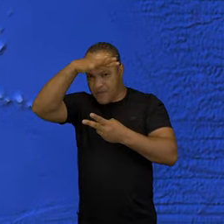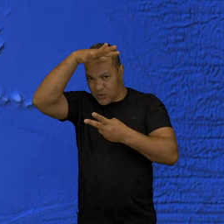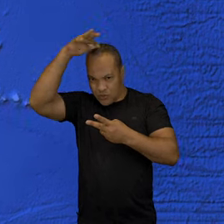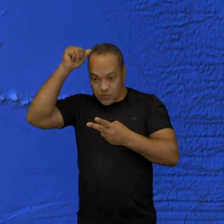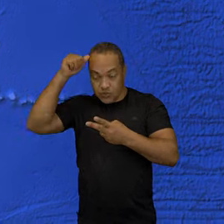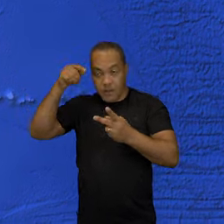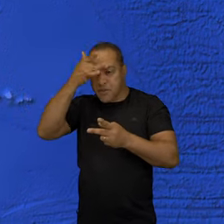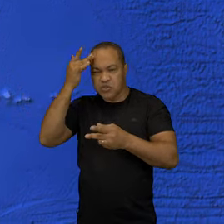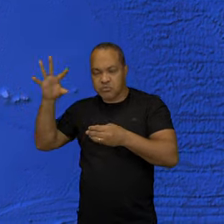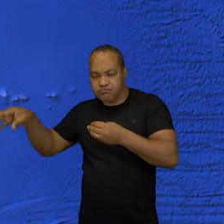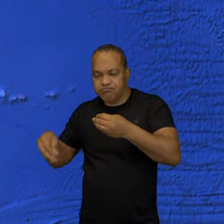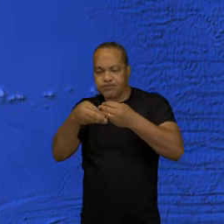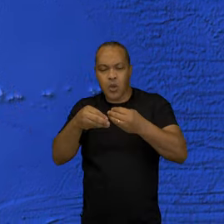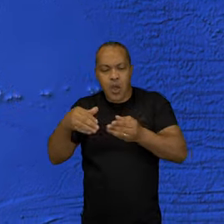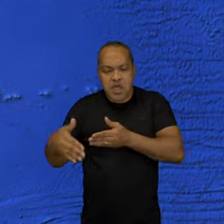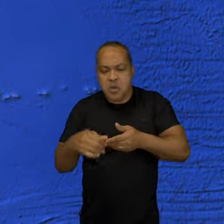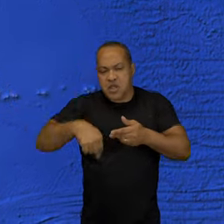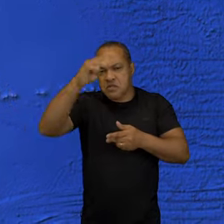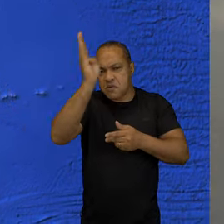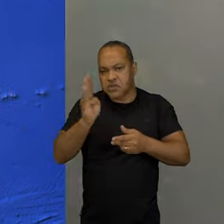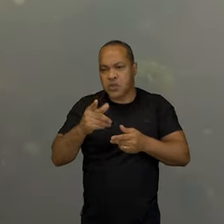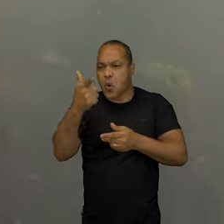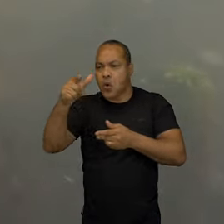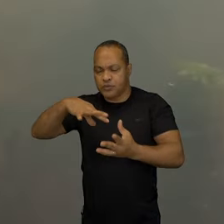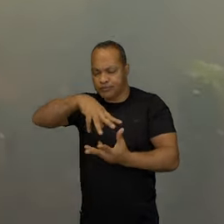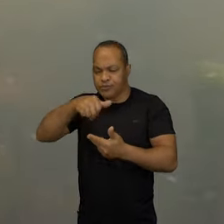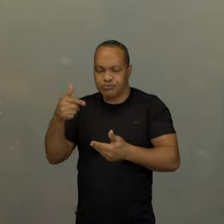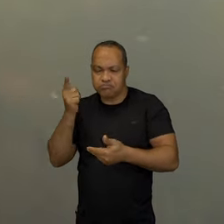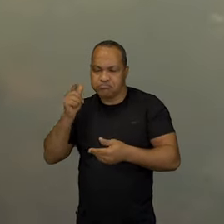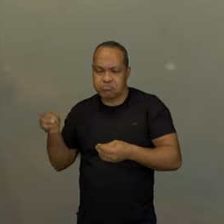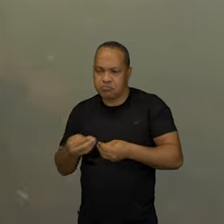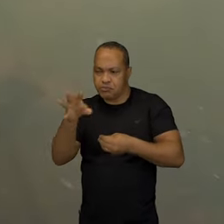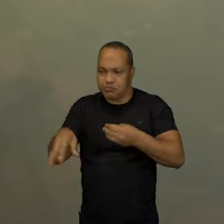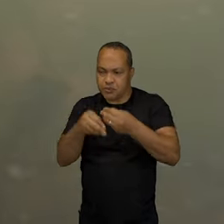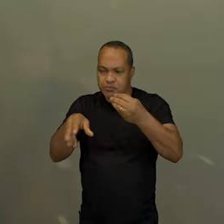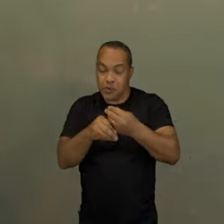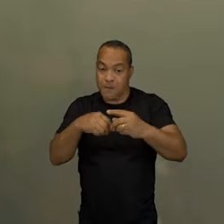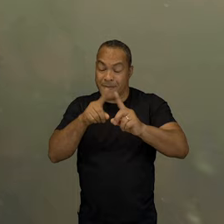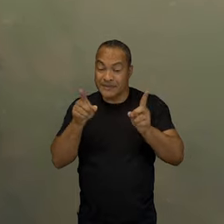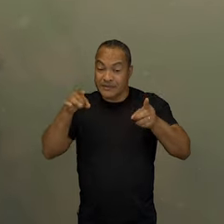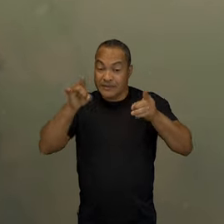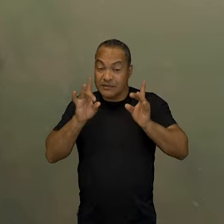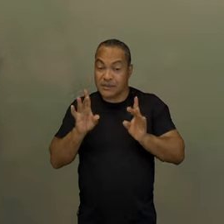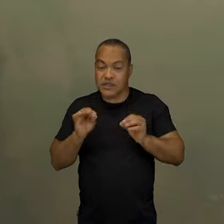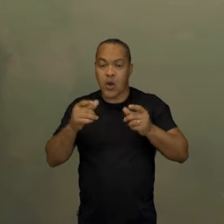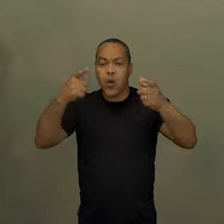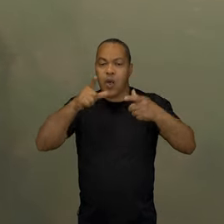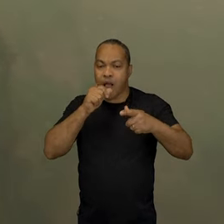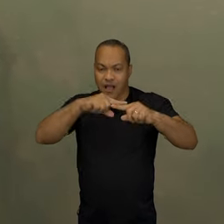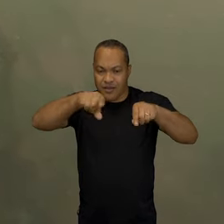introduzida pelo homem em diversos rios do Brasil e do mundo. especialmente em